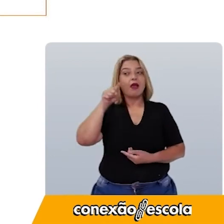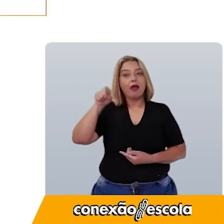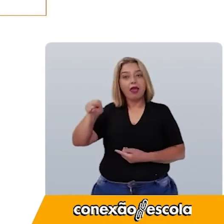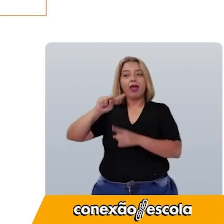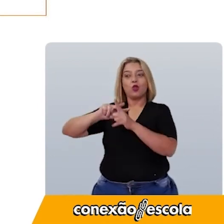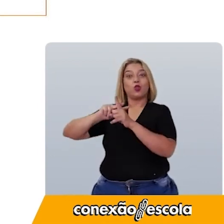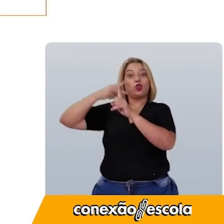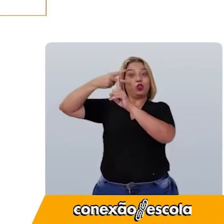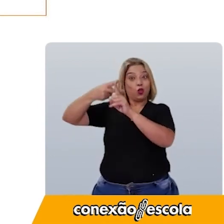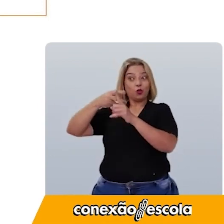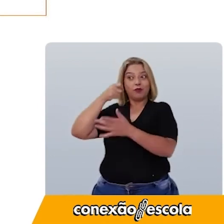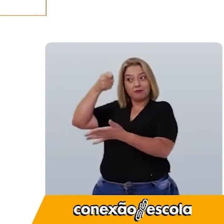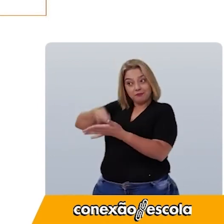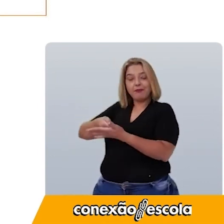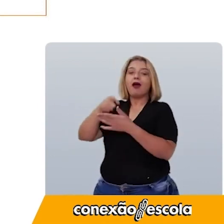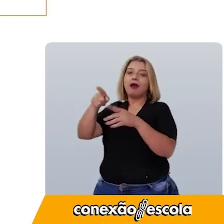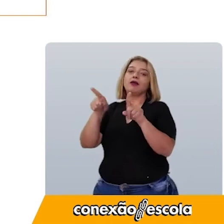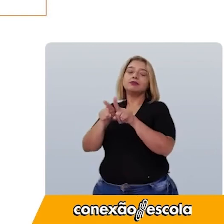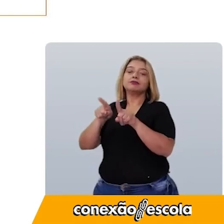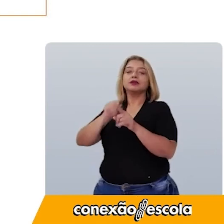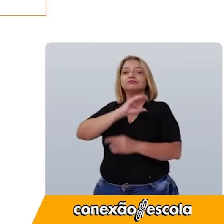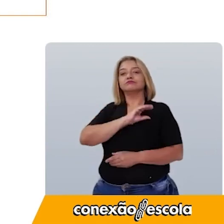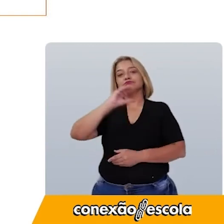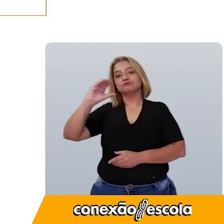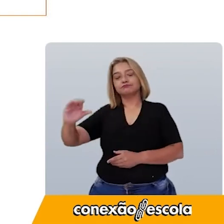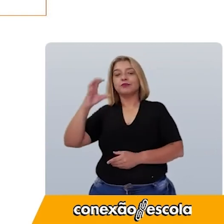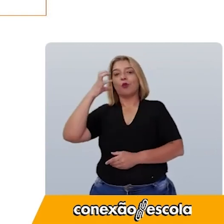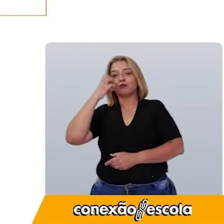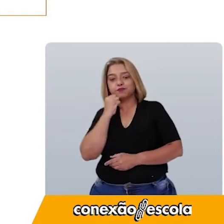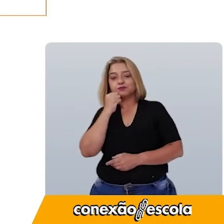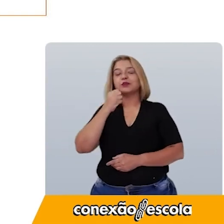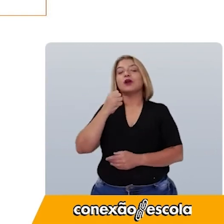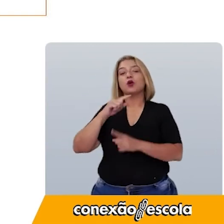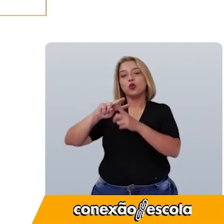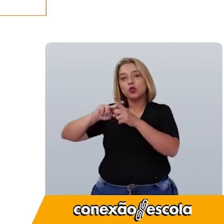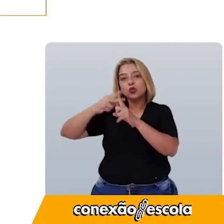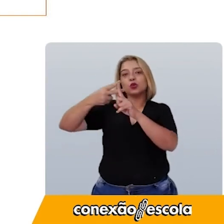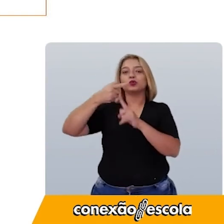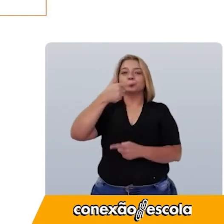dobro. 2 vezes 120, R$ 240.